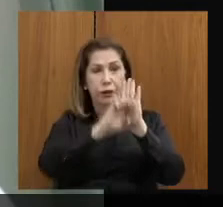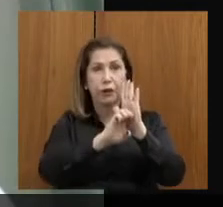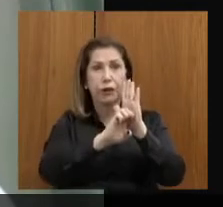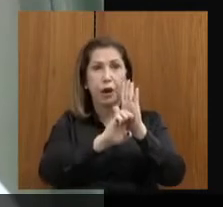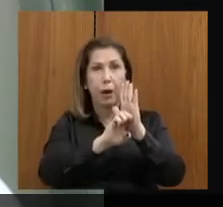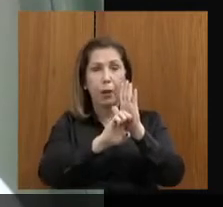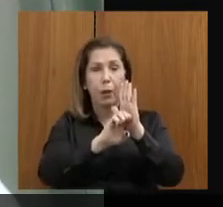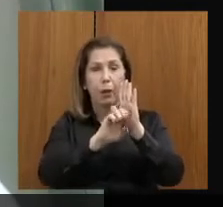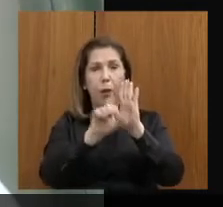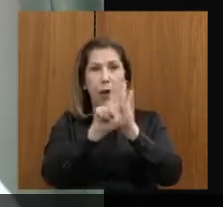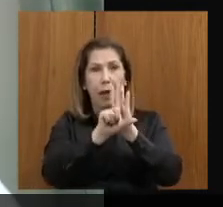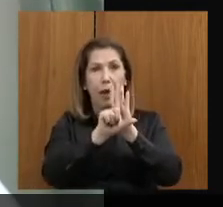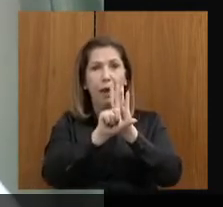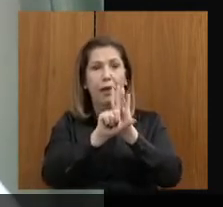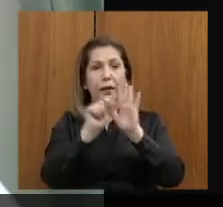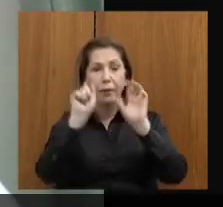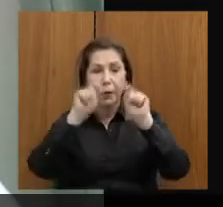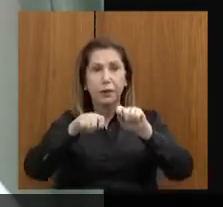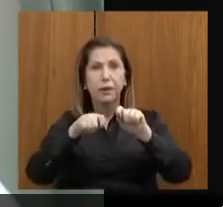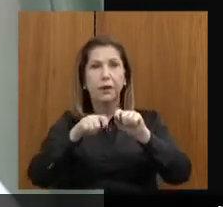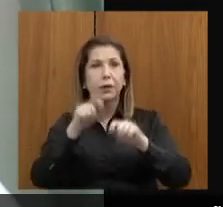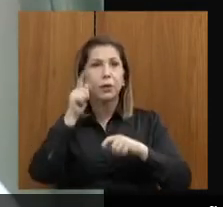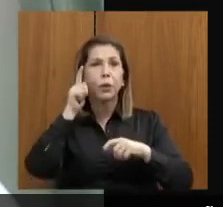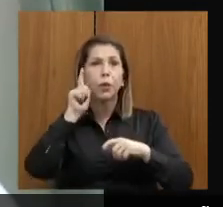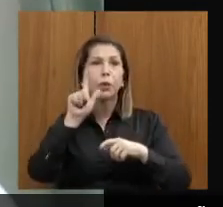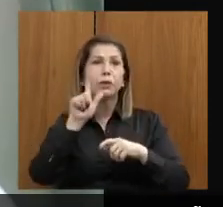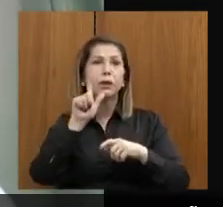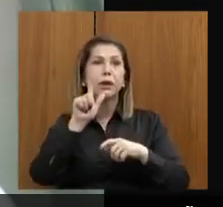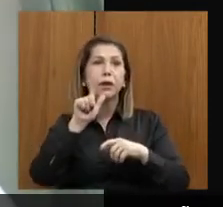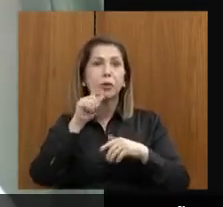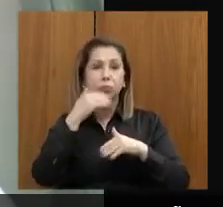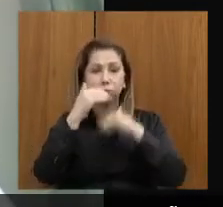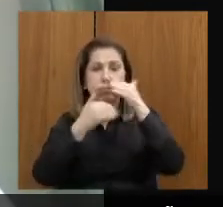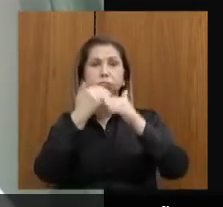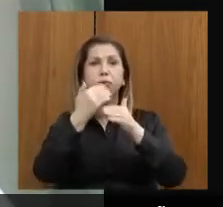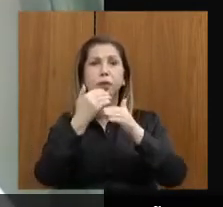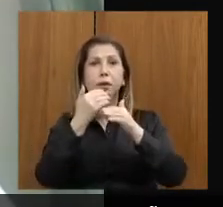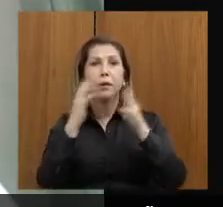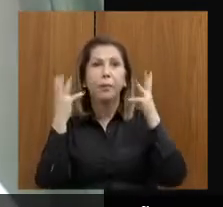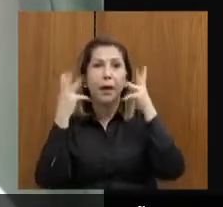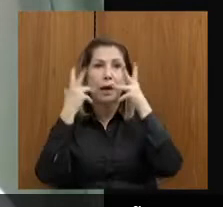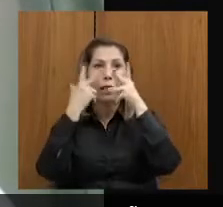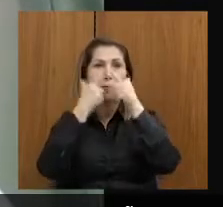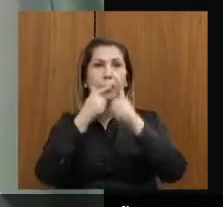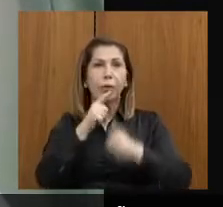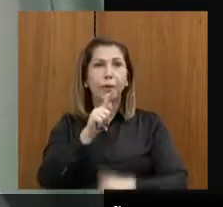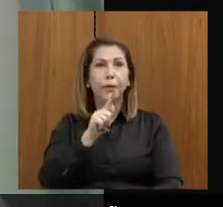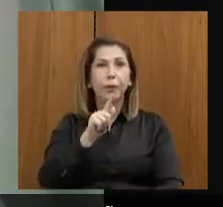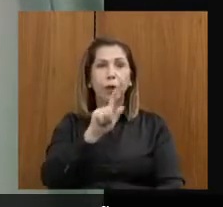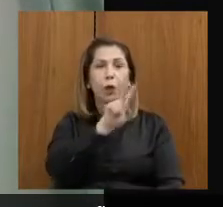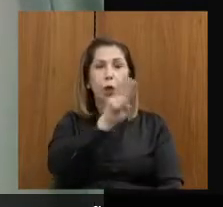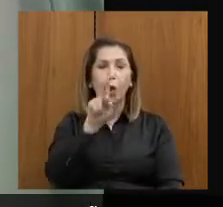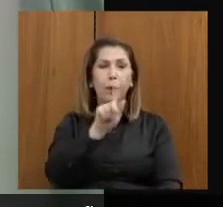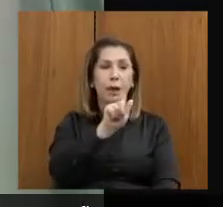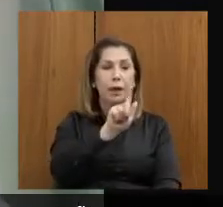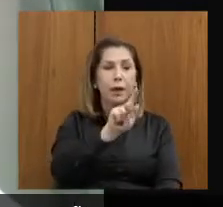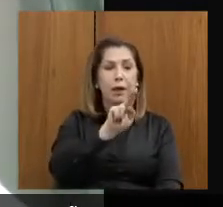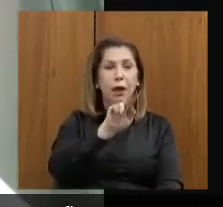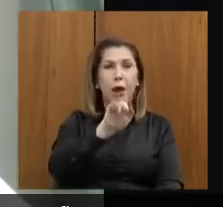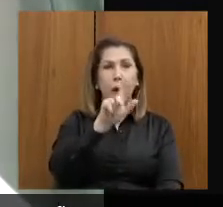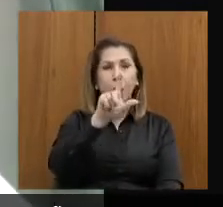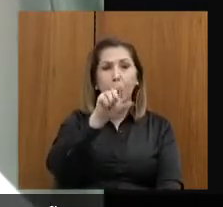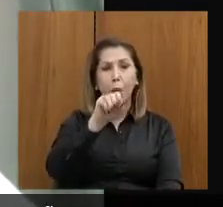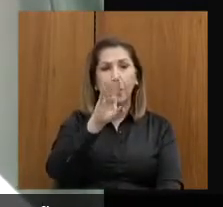quiser Se habilitou e conseguiu implementar esse projeto tá maravilhoso chama Quilombo vivo procure depois do YouTube